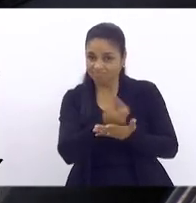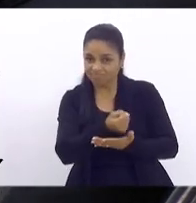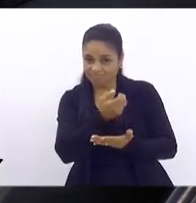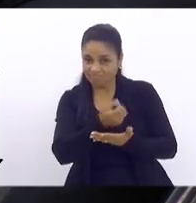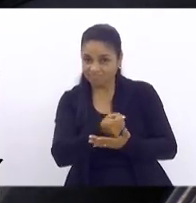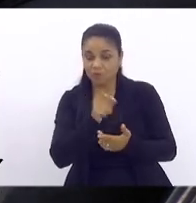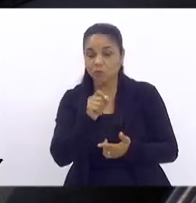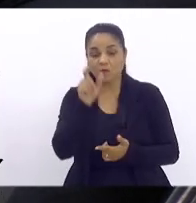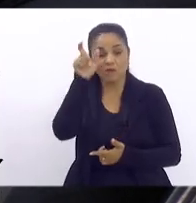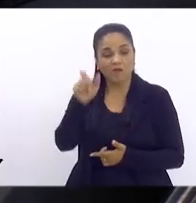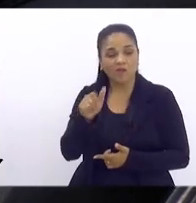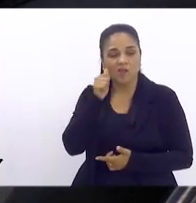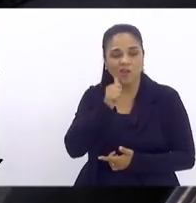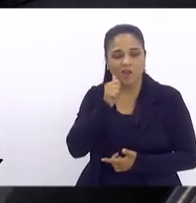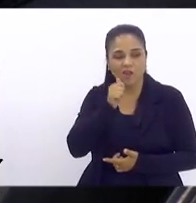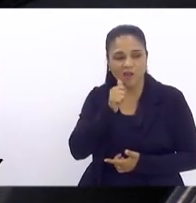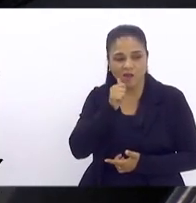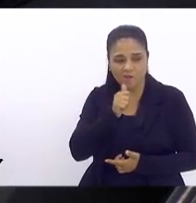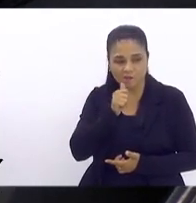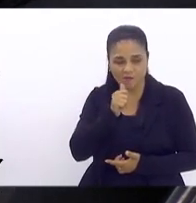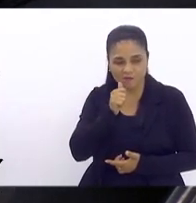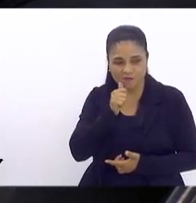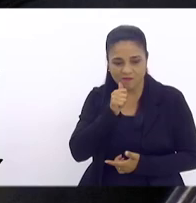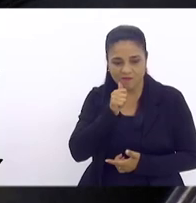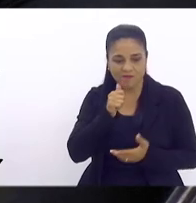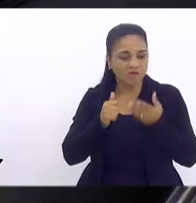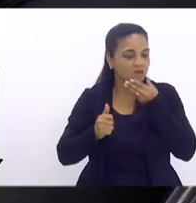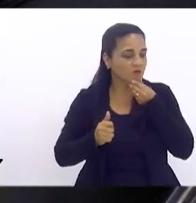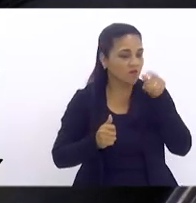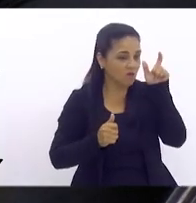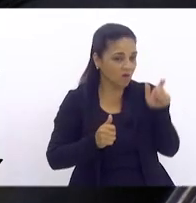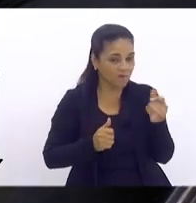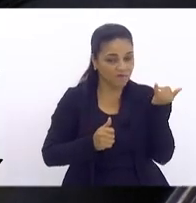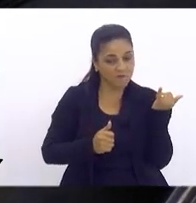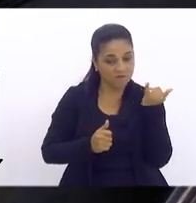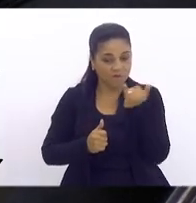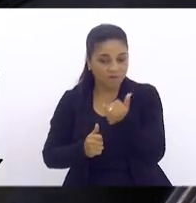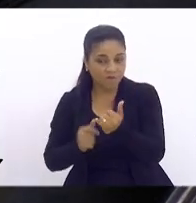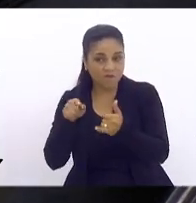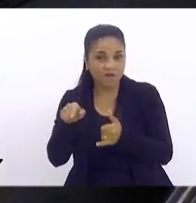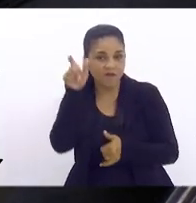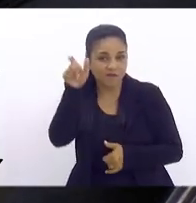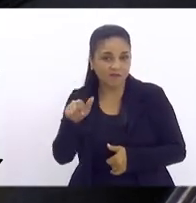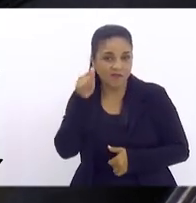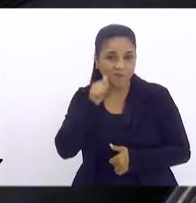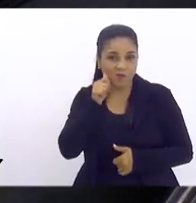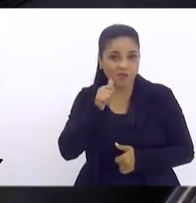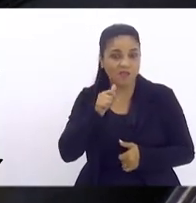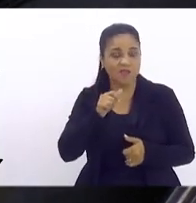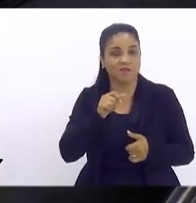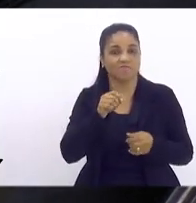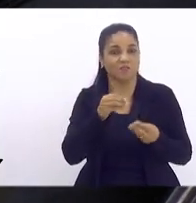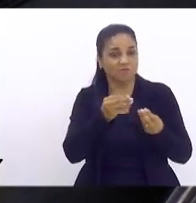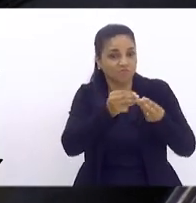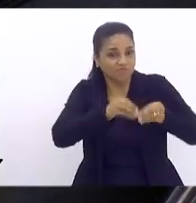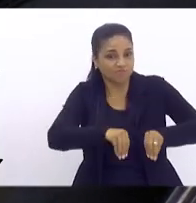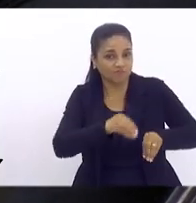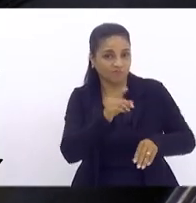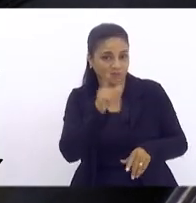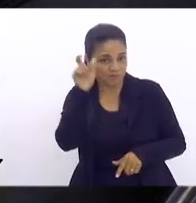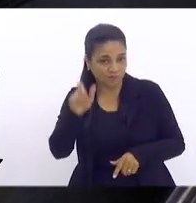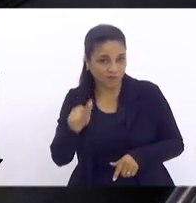ele essa gravação do depoimento do réu vai falar direitos daquelas daquela mulher que